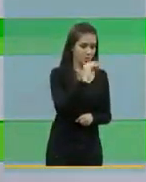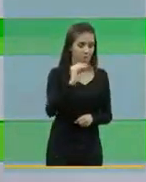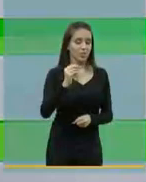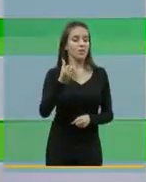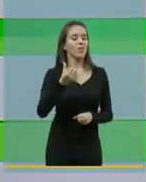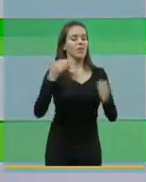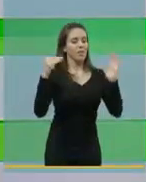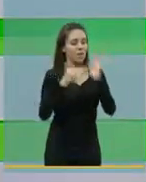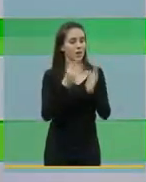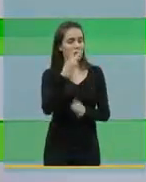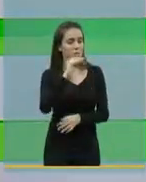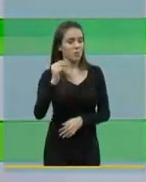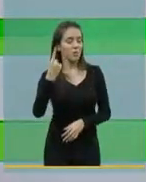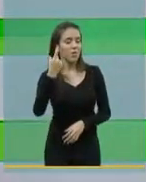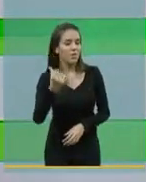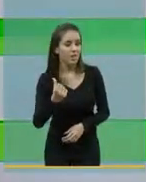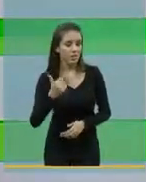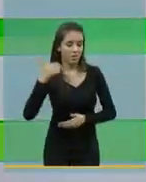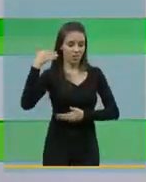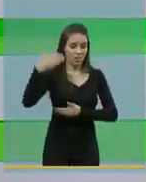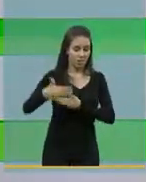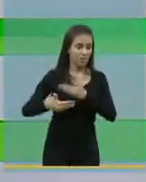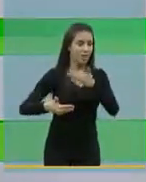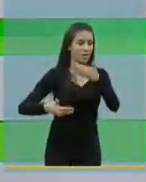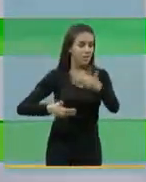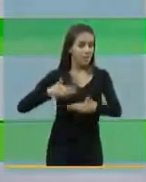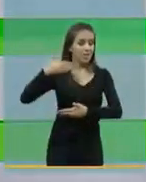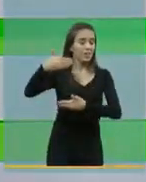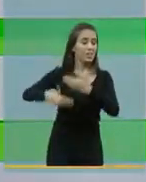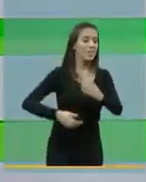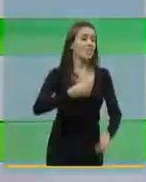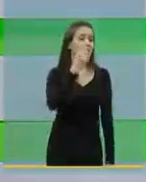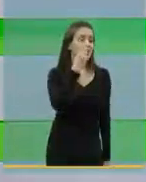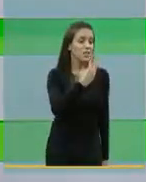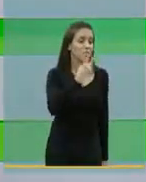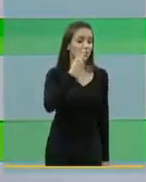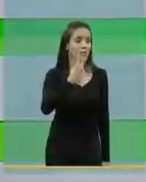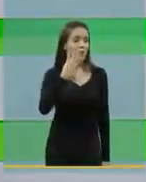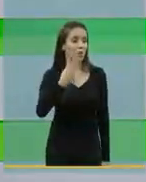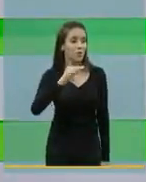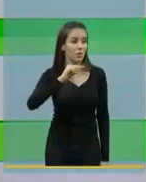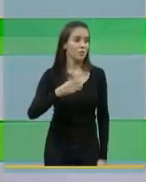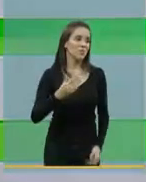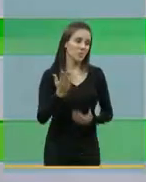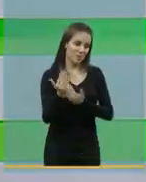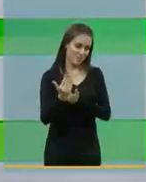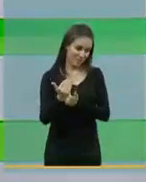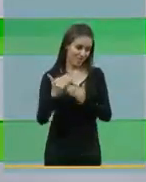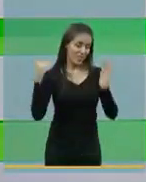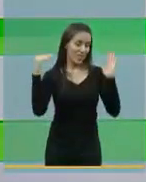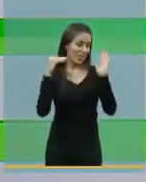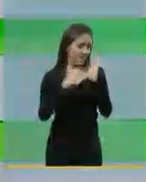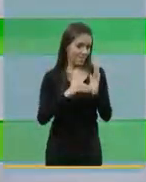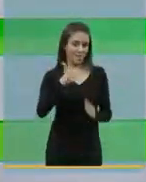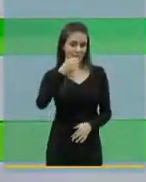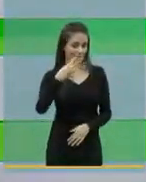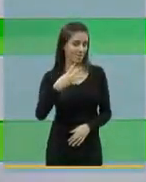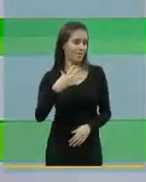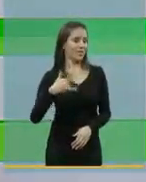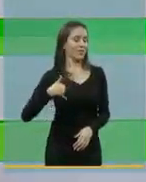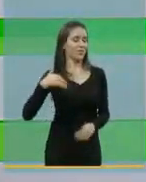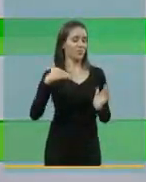16 o brasil sepultou 324 mil jovens de 14 a 25 anos